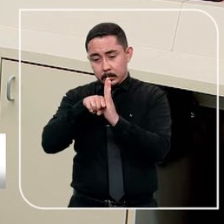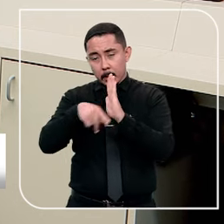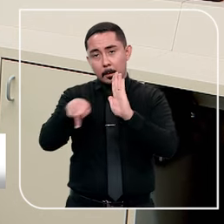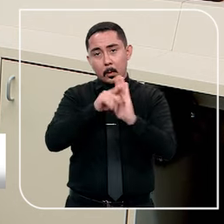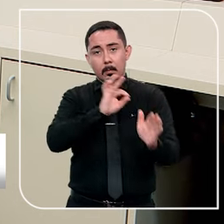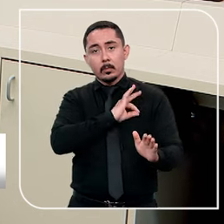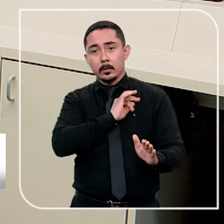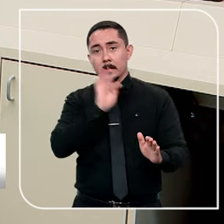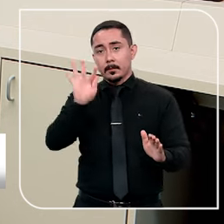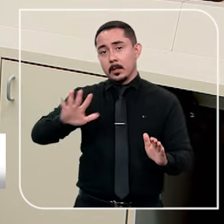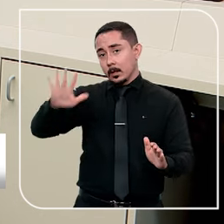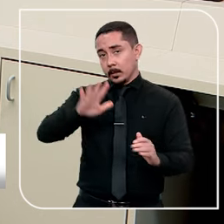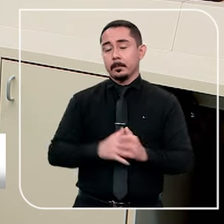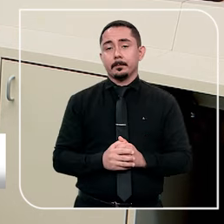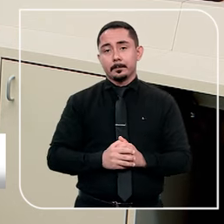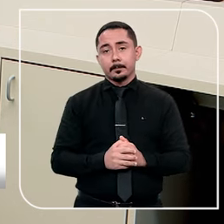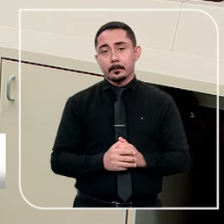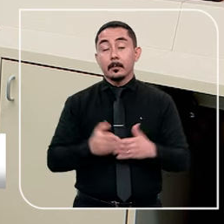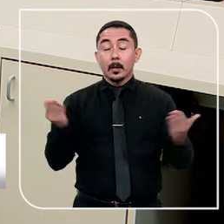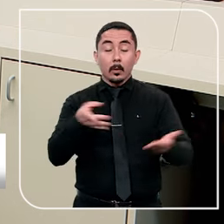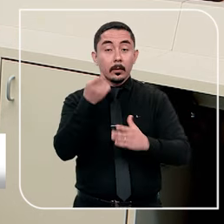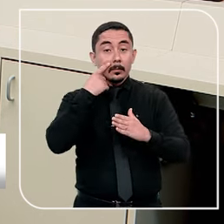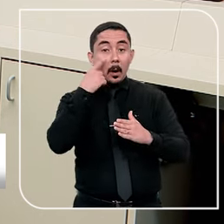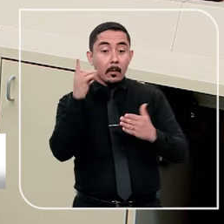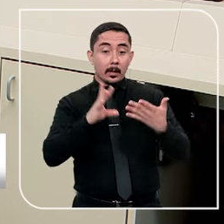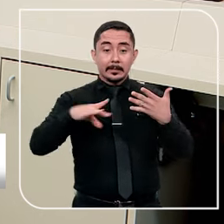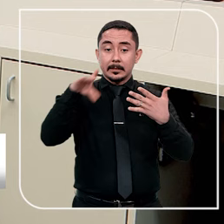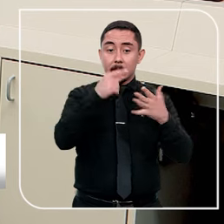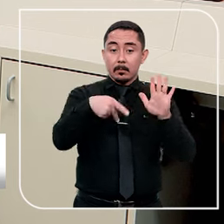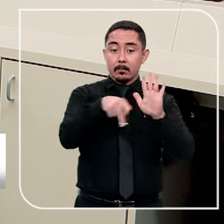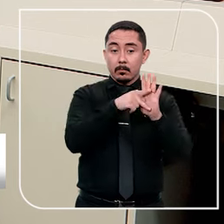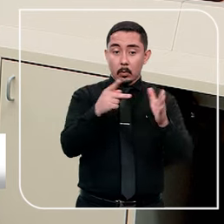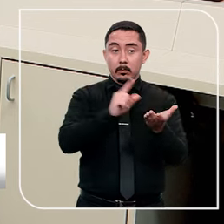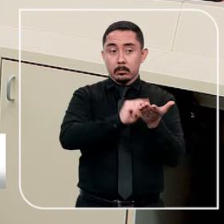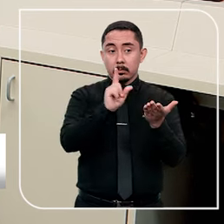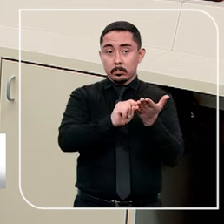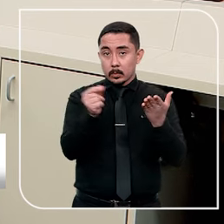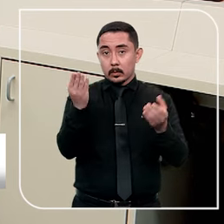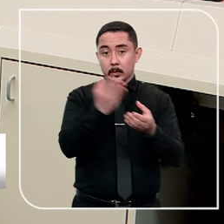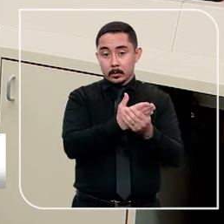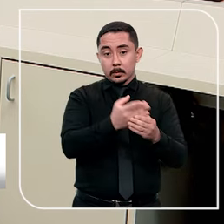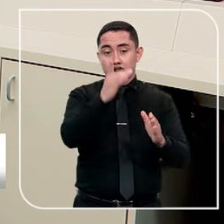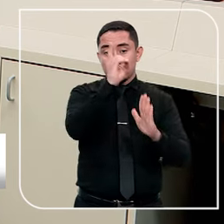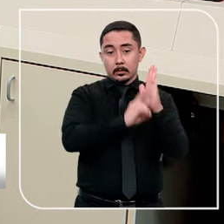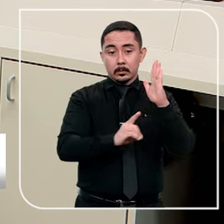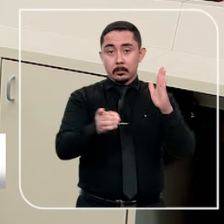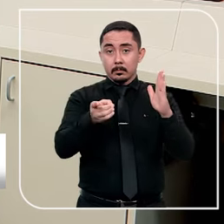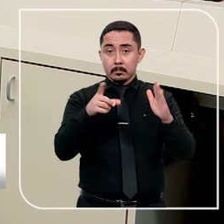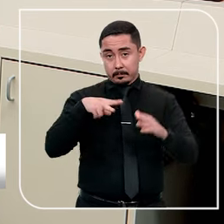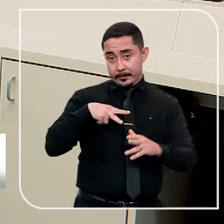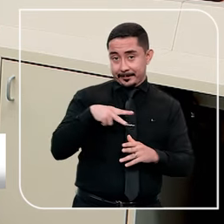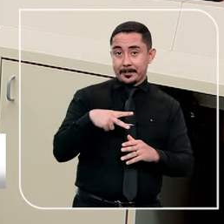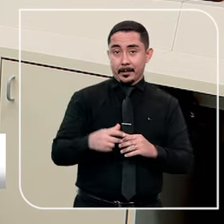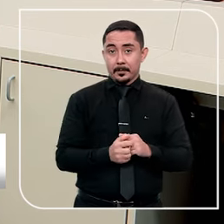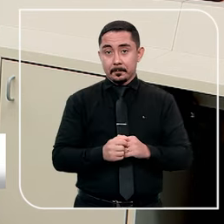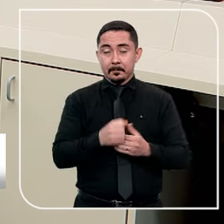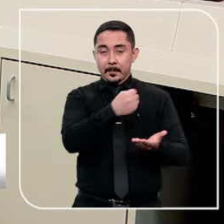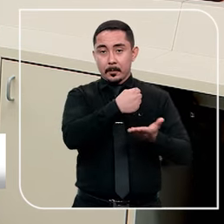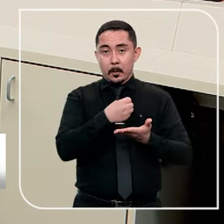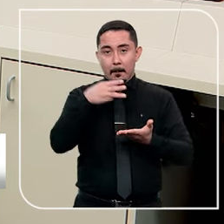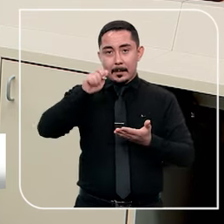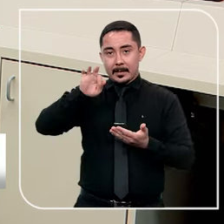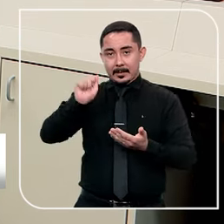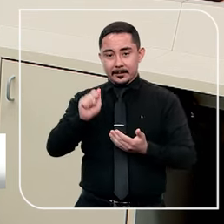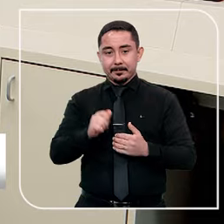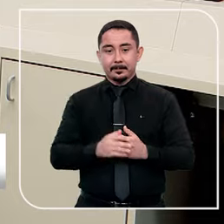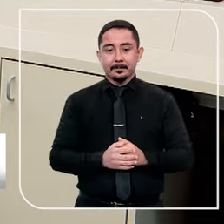investigação da polícia federal agora vamos conferir os destaques da pauta de processos no direito privado